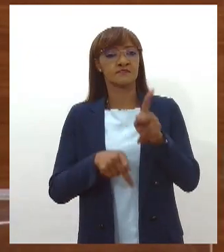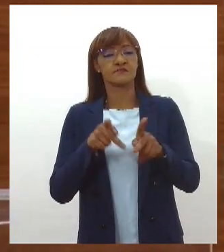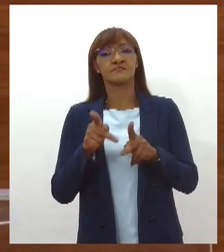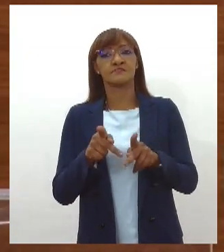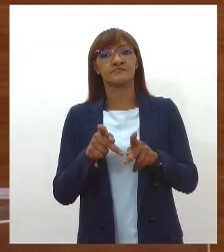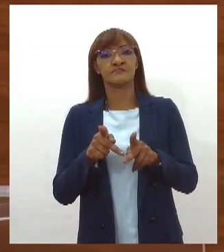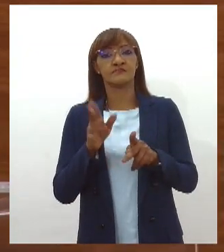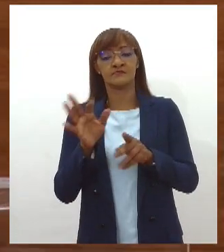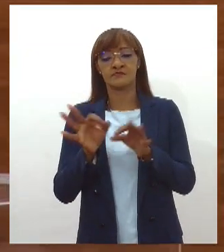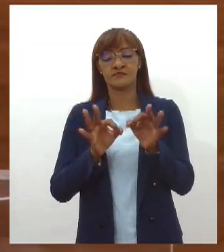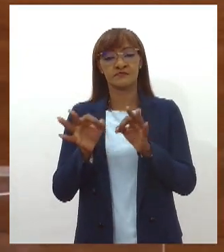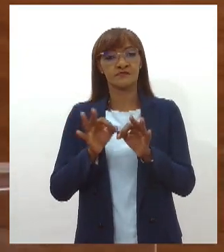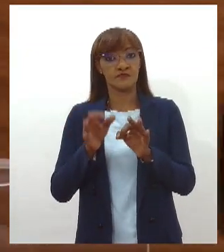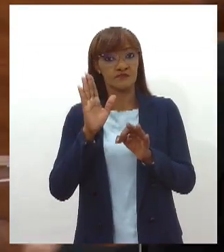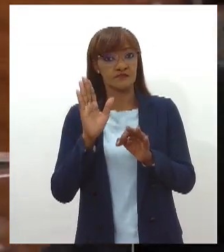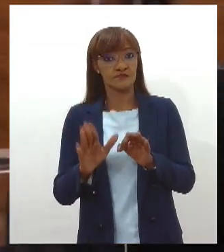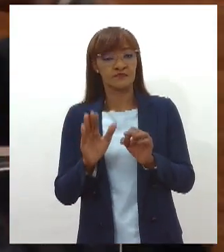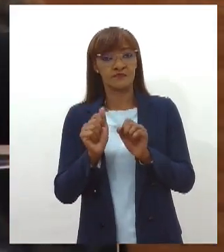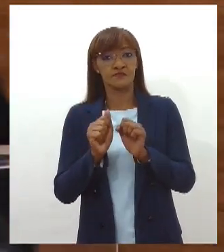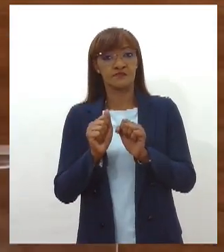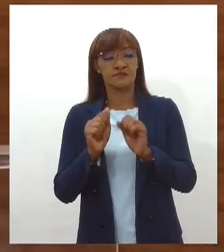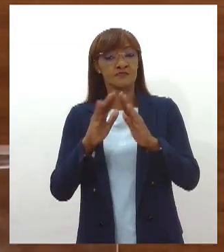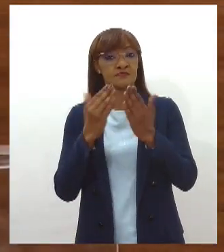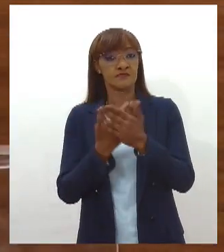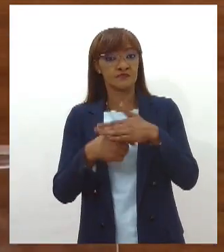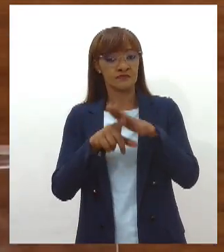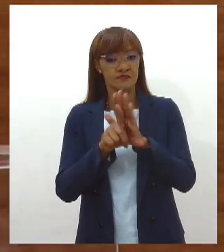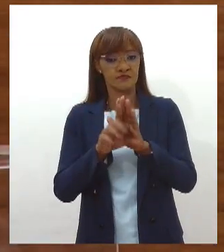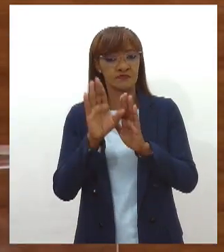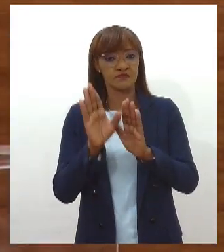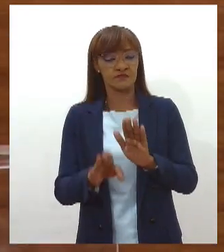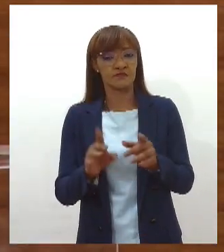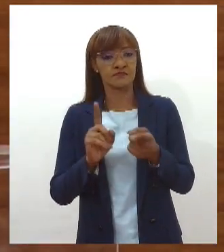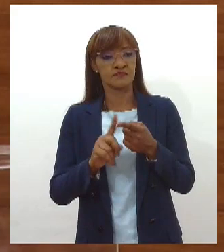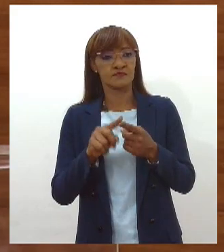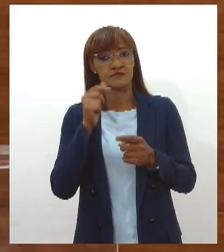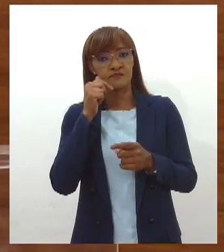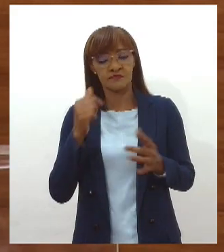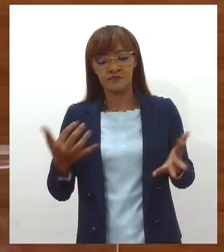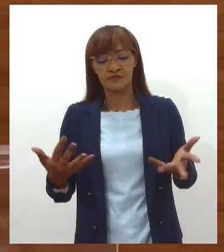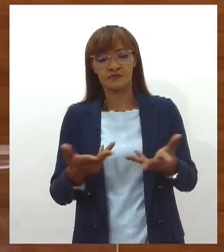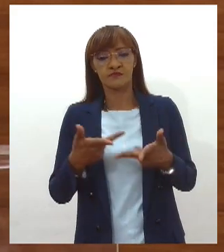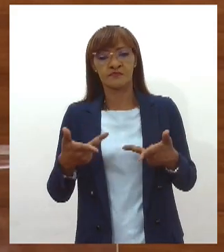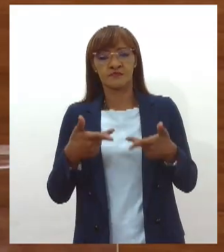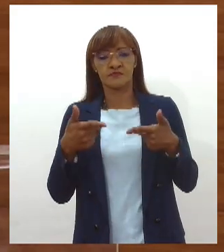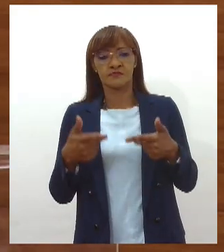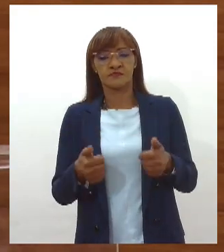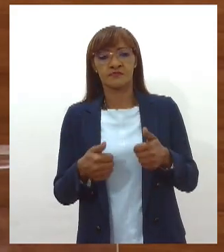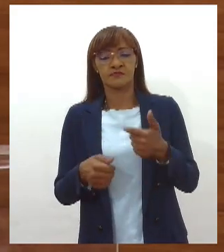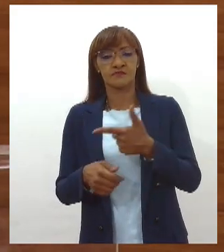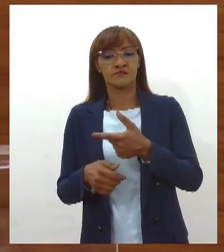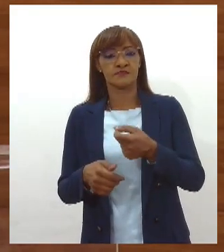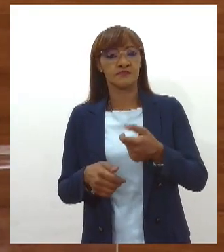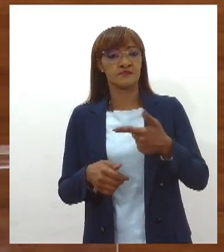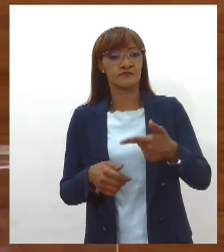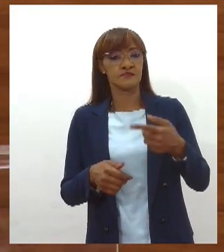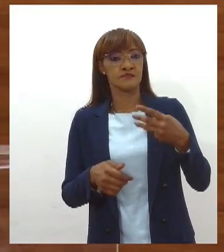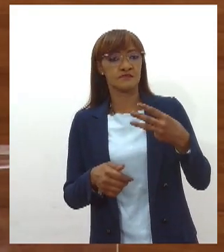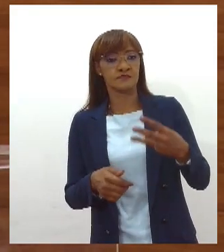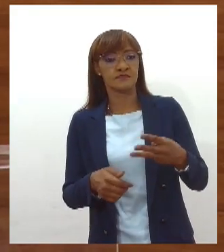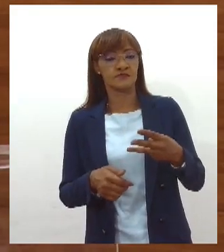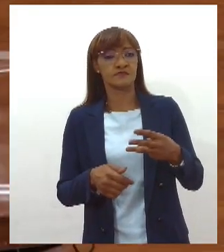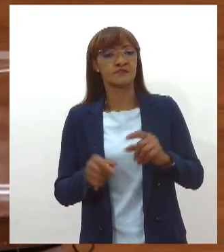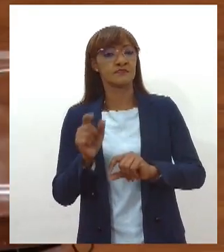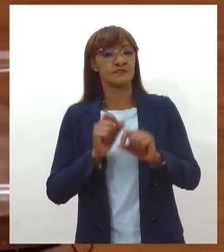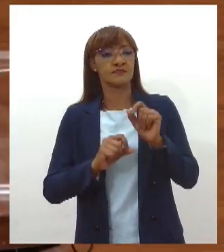Ela também destacou a premiação Mulheres Maravilhosas 2023, evento onde a parlamentar foi